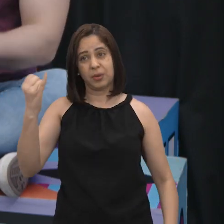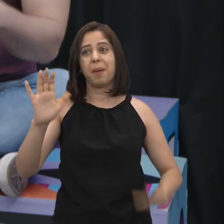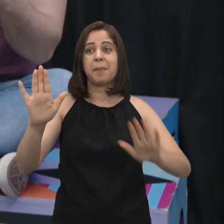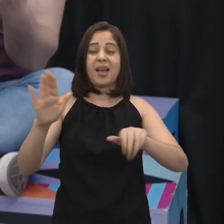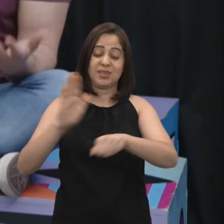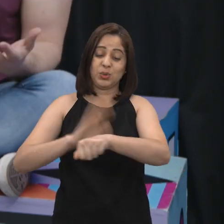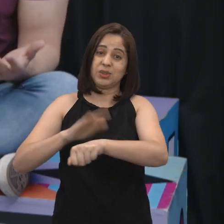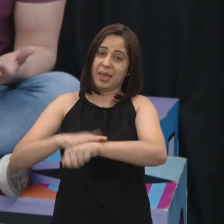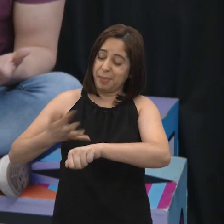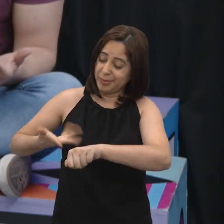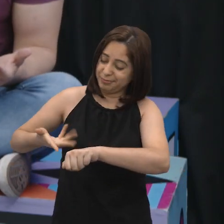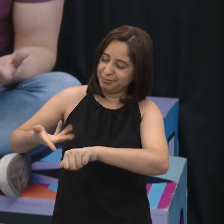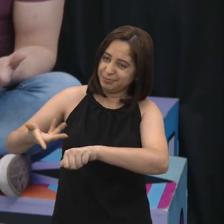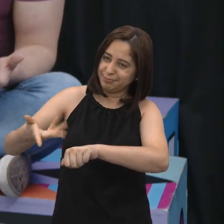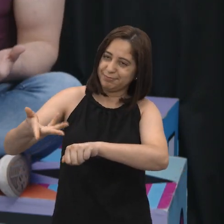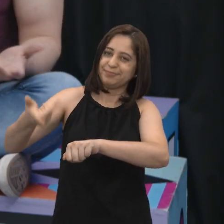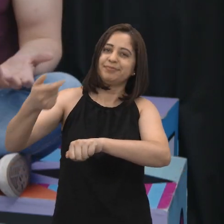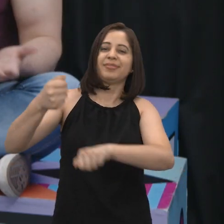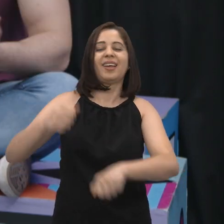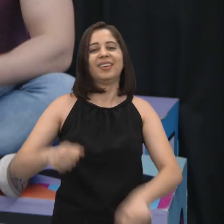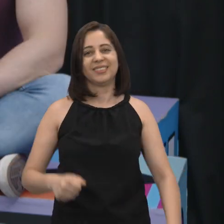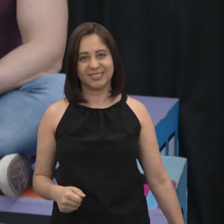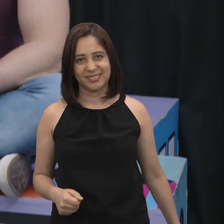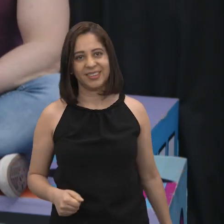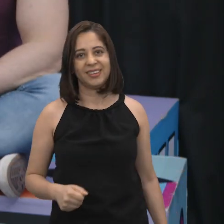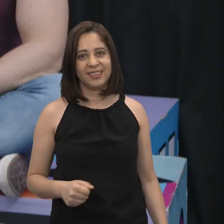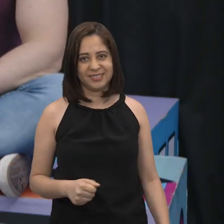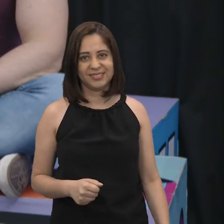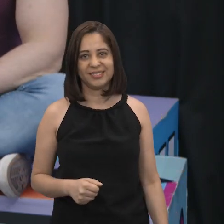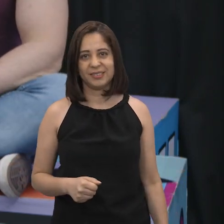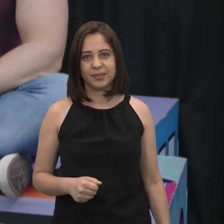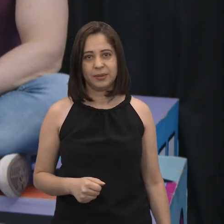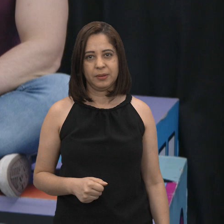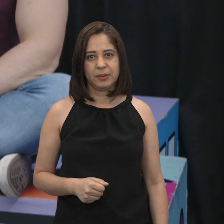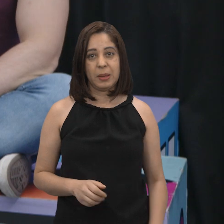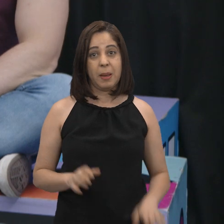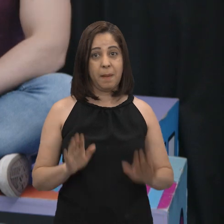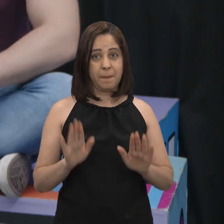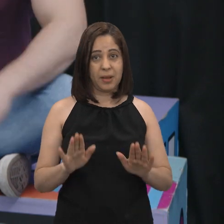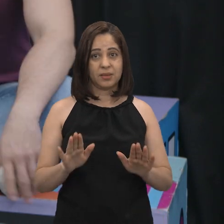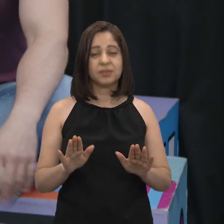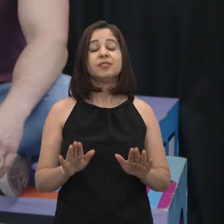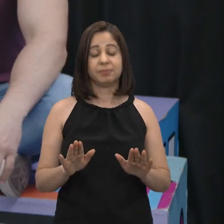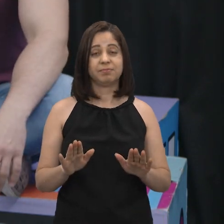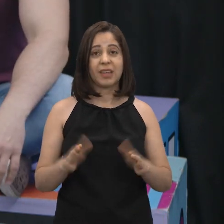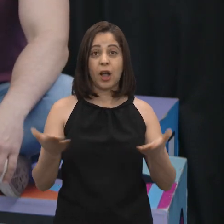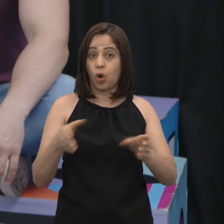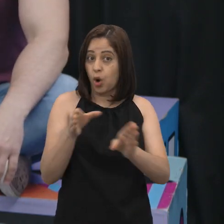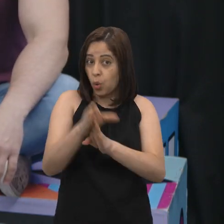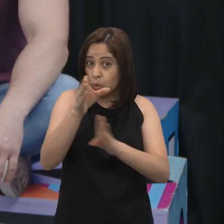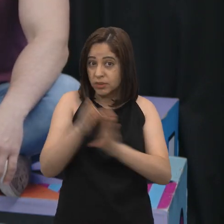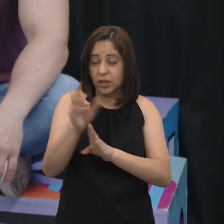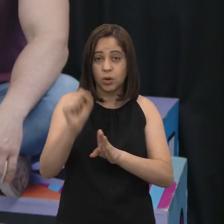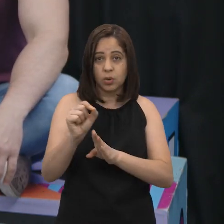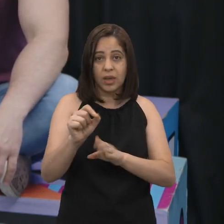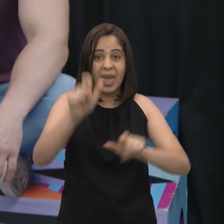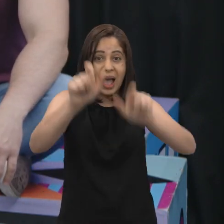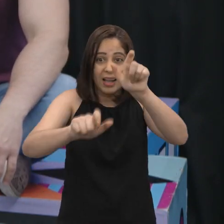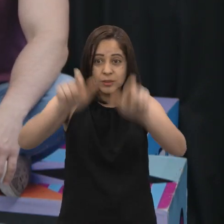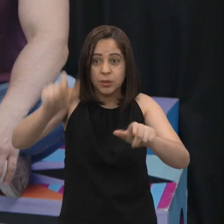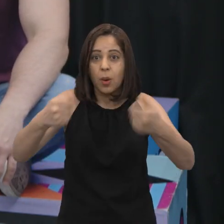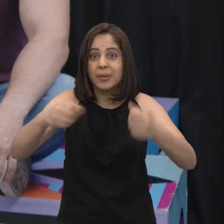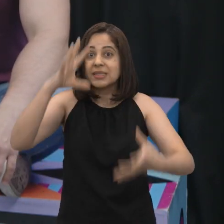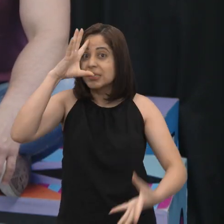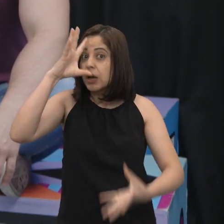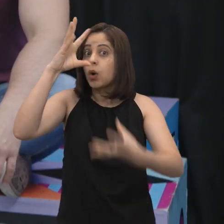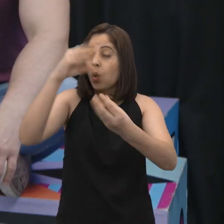Mas infelizmente nosso tempo acabou aqui. Mas acho que a mensagem que fica é essa, né? Para que as pessoas colaborem e entendam que, de